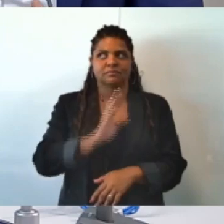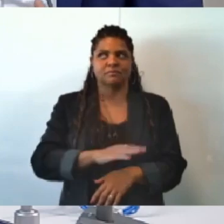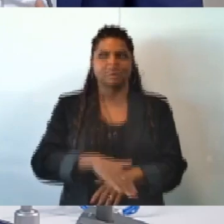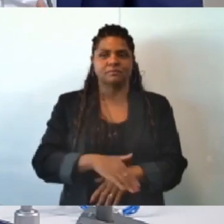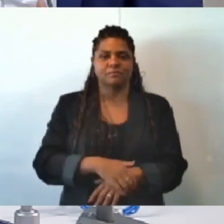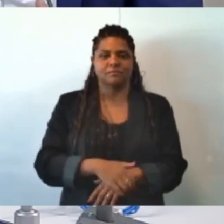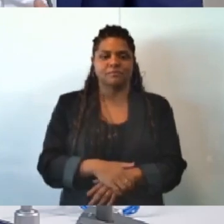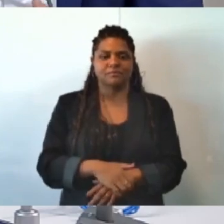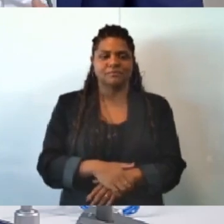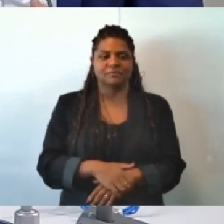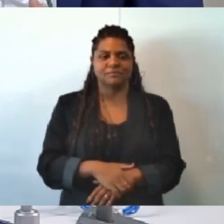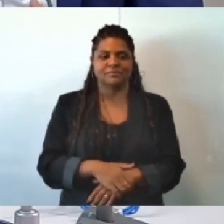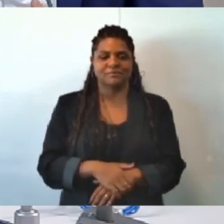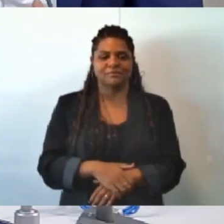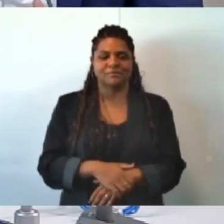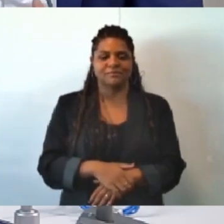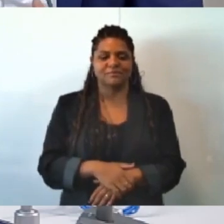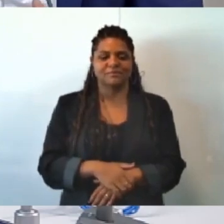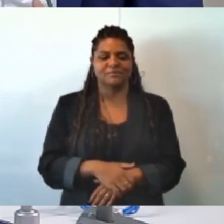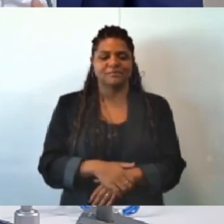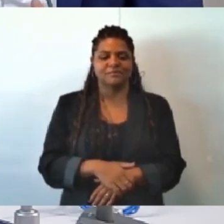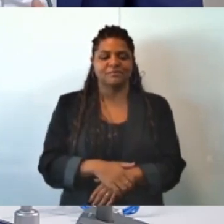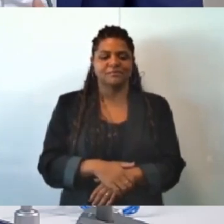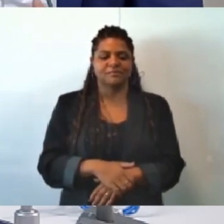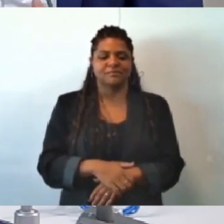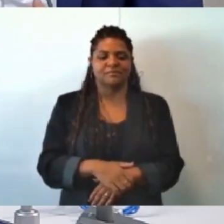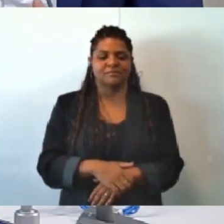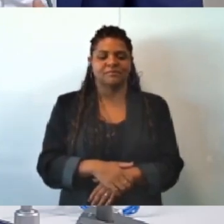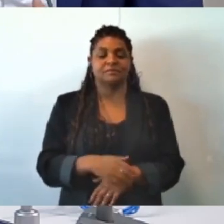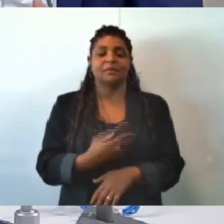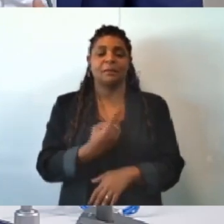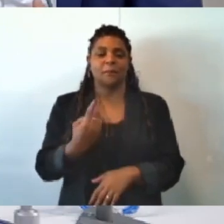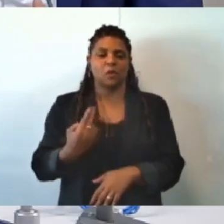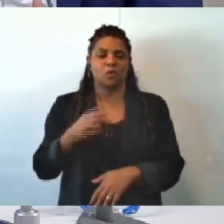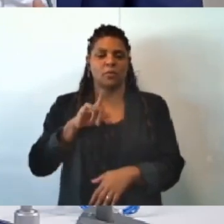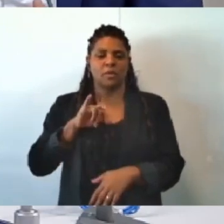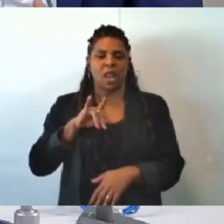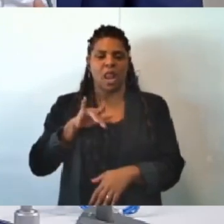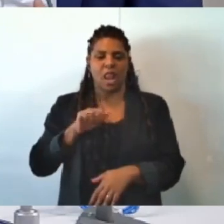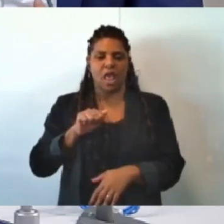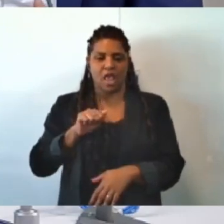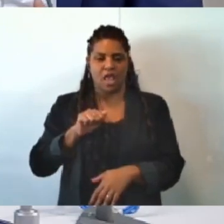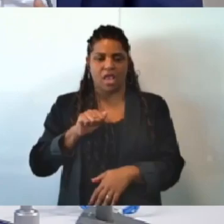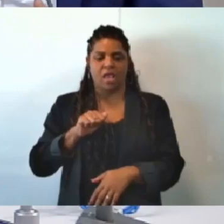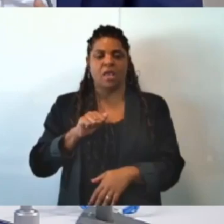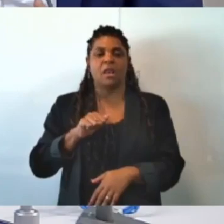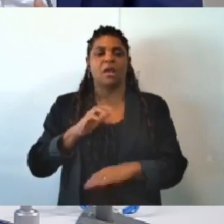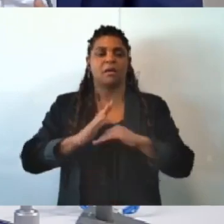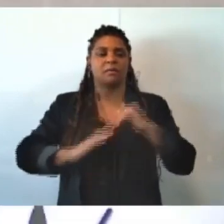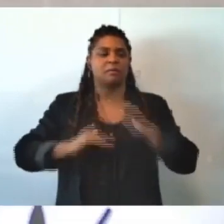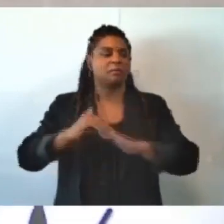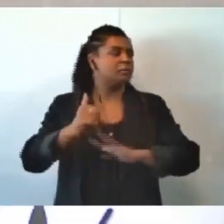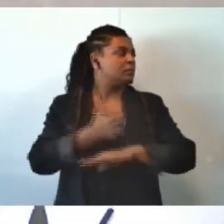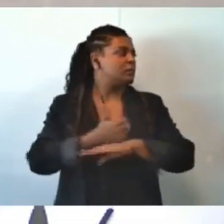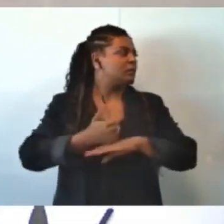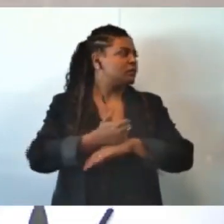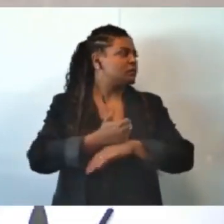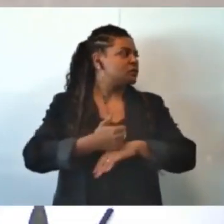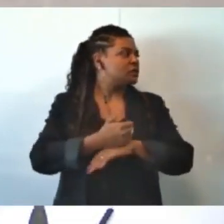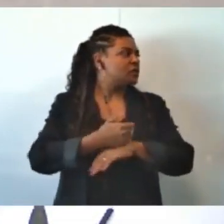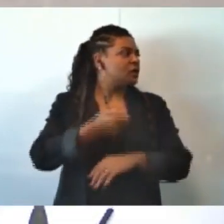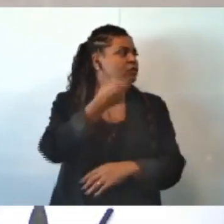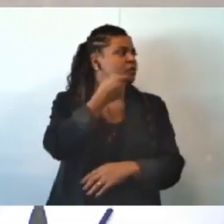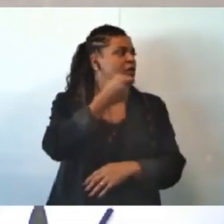Está ótimo, boa tarde. Meu nome é Leila Fernandes, eu sou jornalista. Leila.